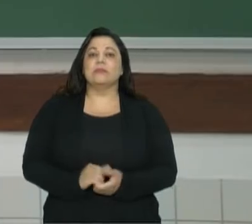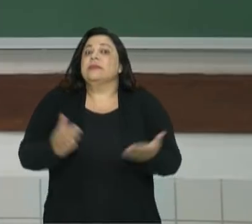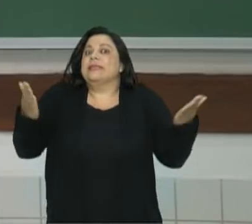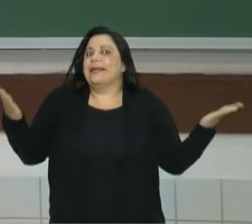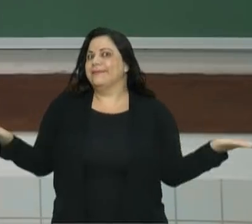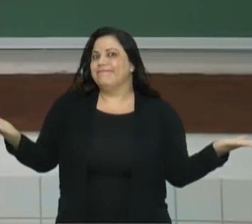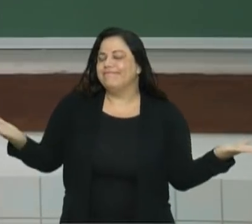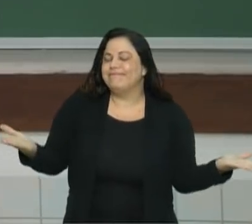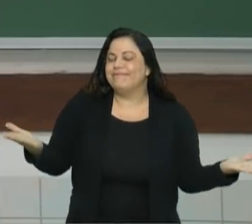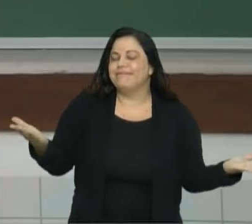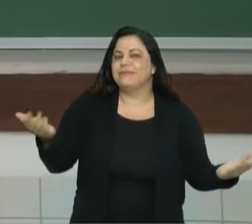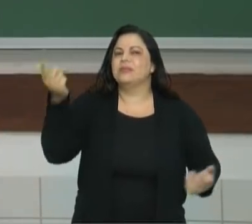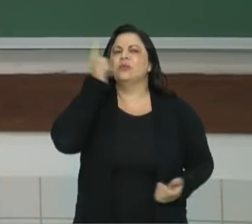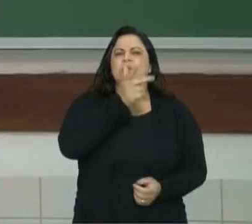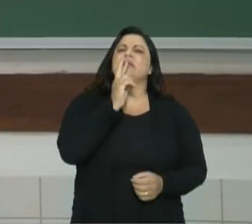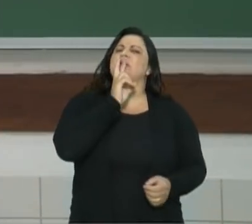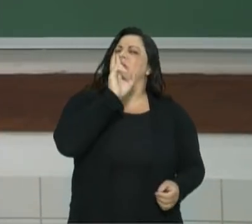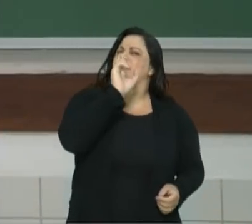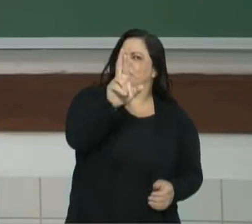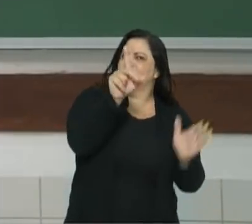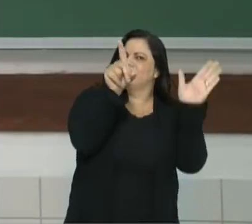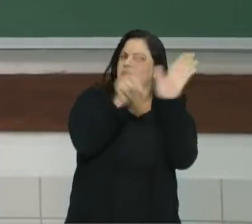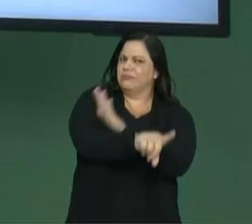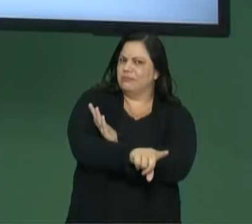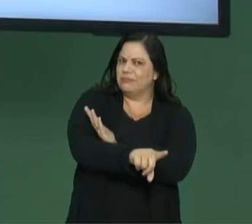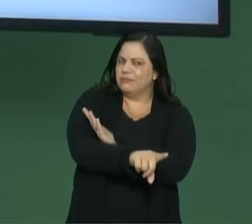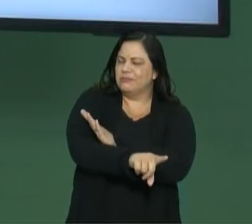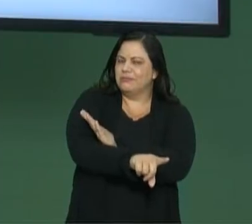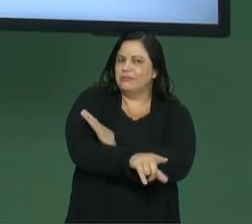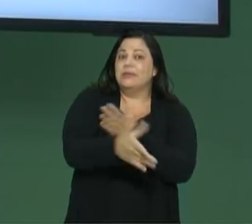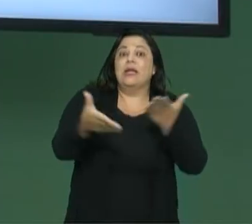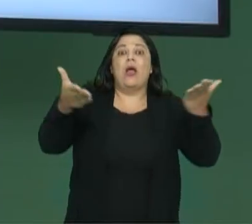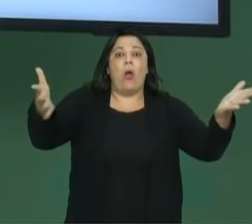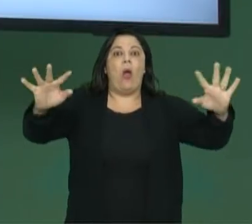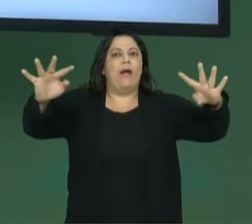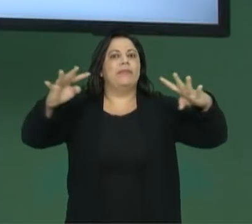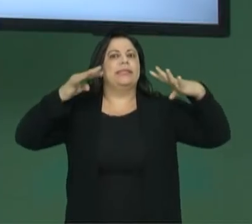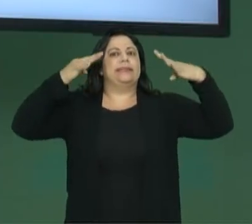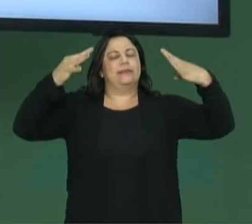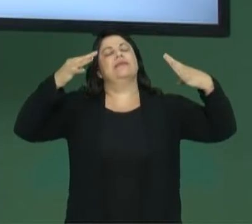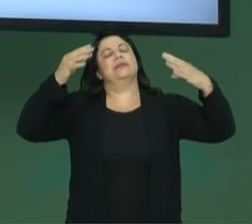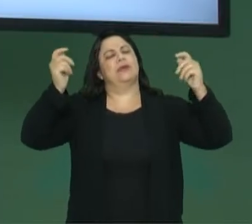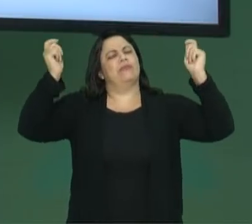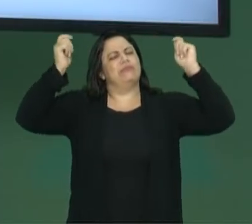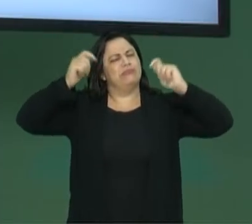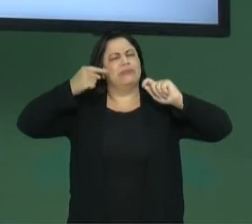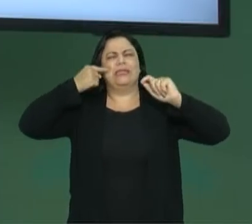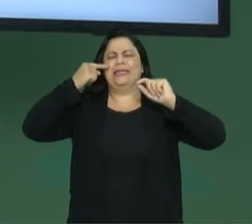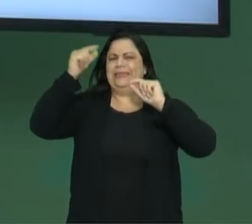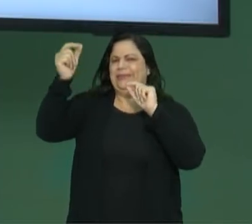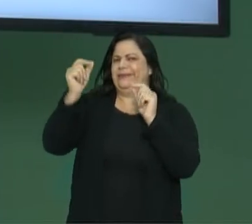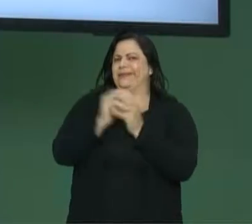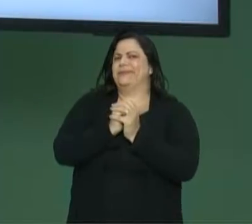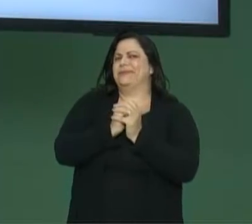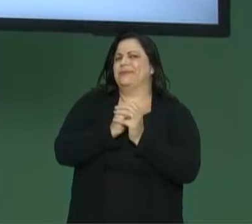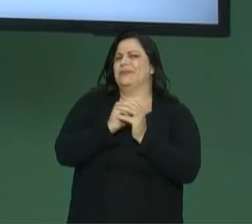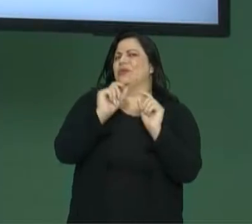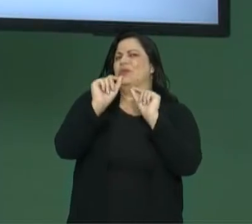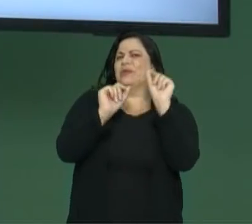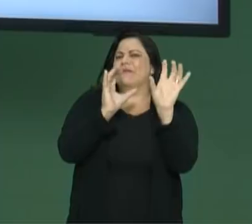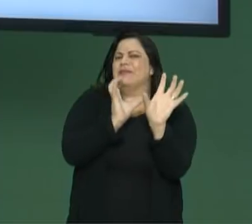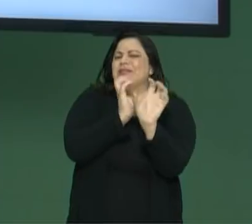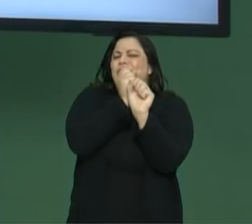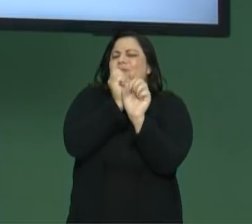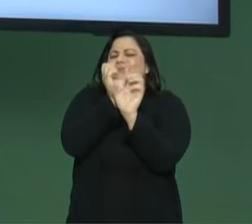E aí, pessoal, resolveram a questão? Gente, aqui que é a grande vantagem das grandezas escalares. Você só